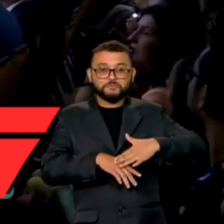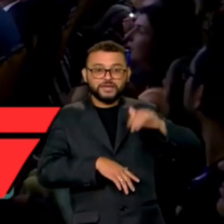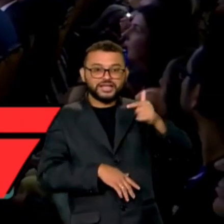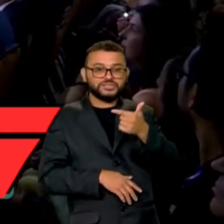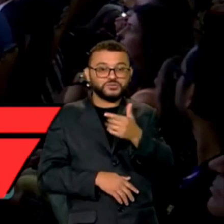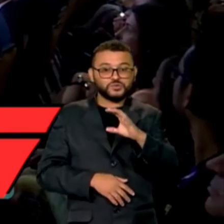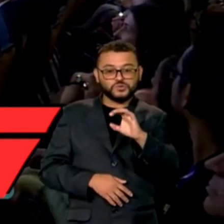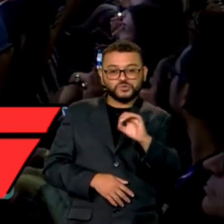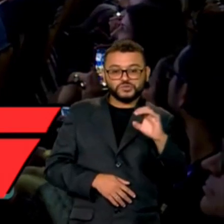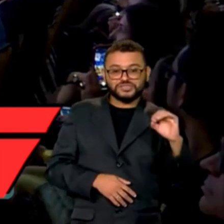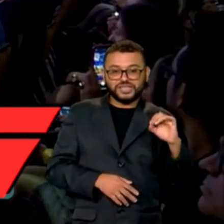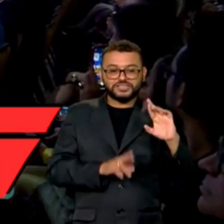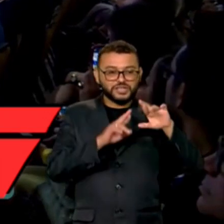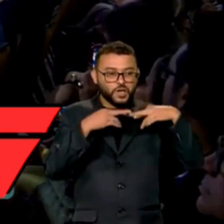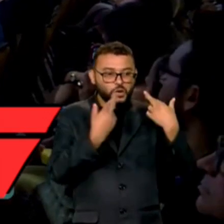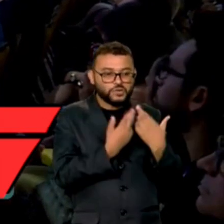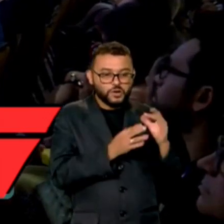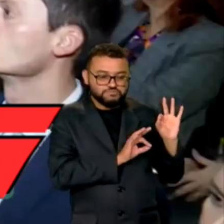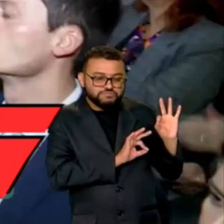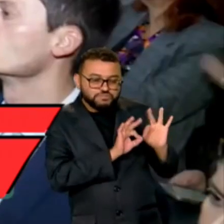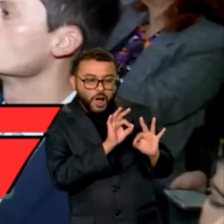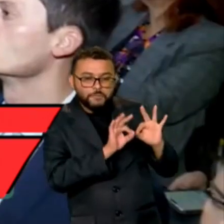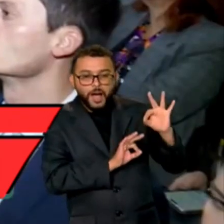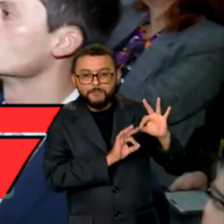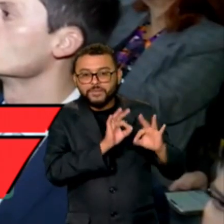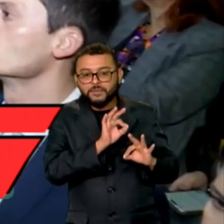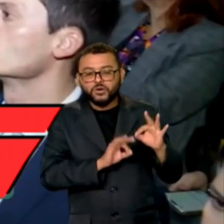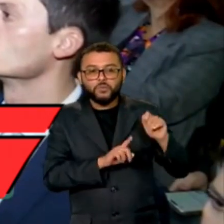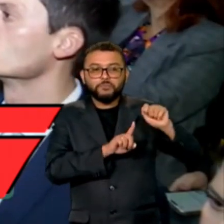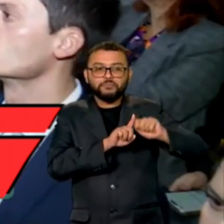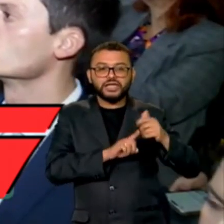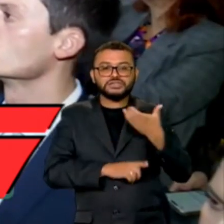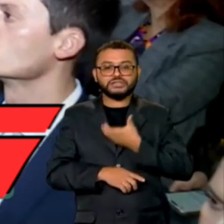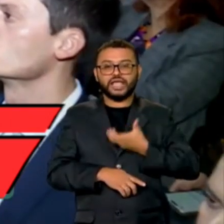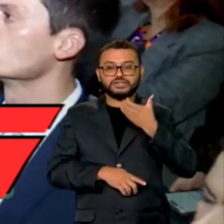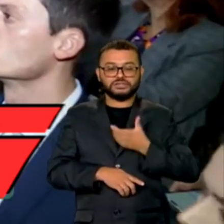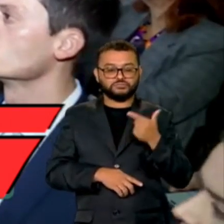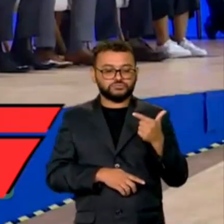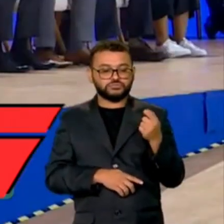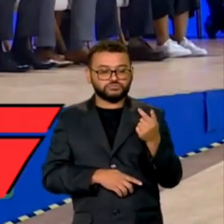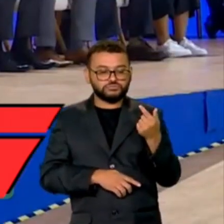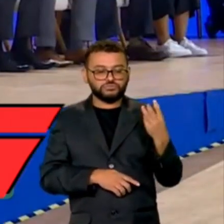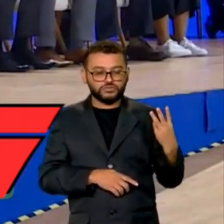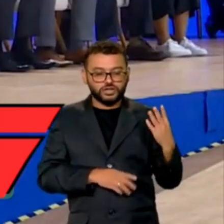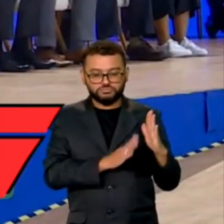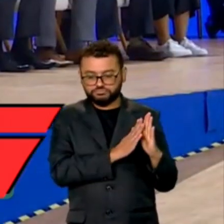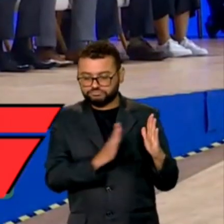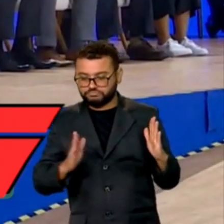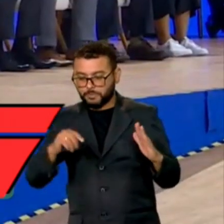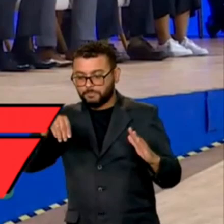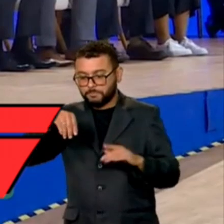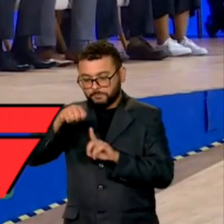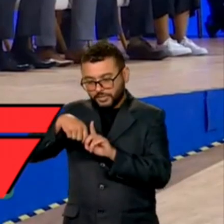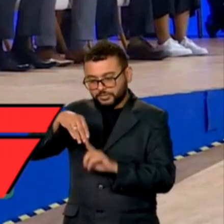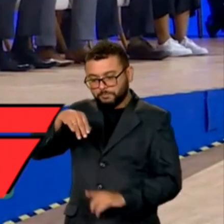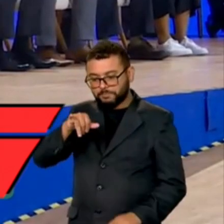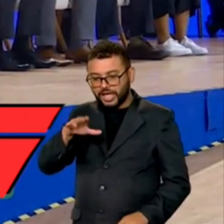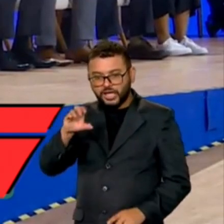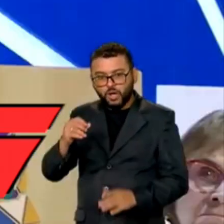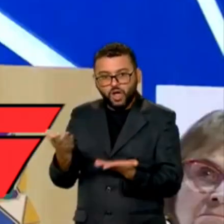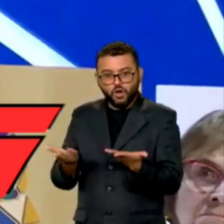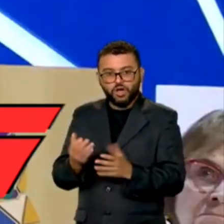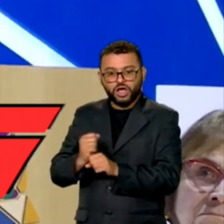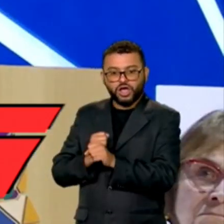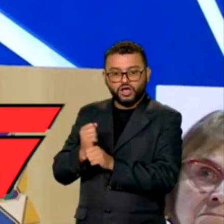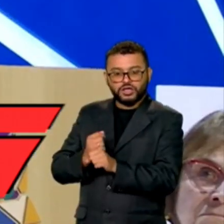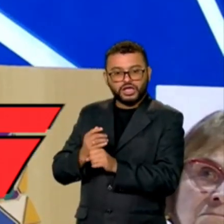de 200 encontros preparatórios entre dezembro de 2023 e maio deste ano, em todo o